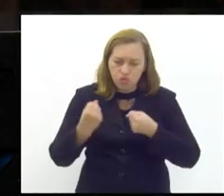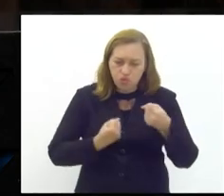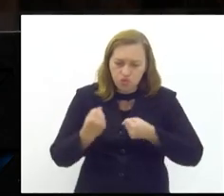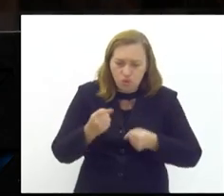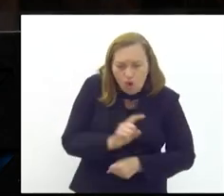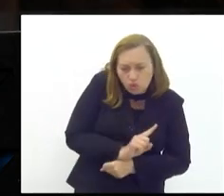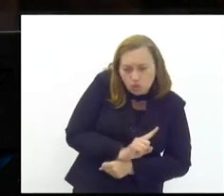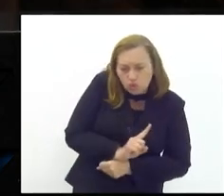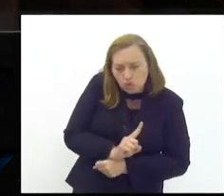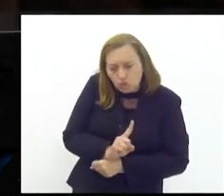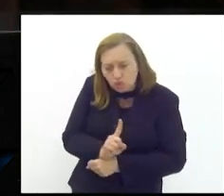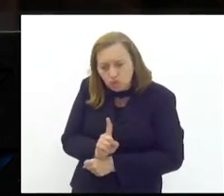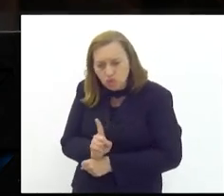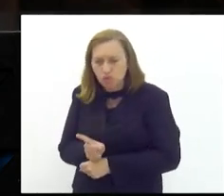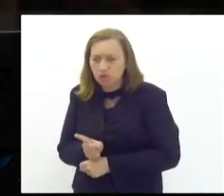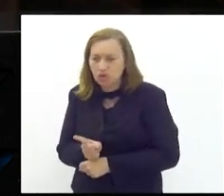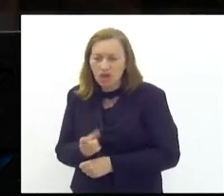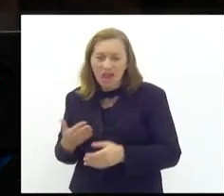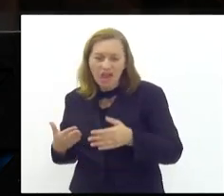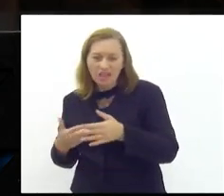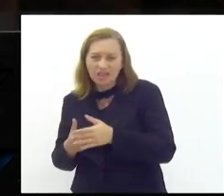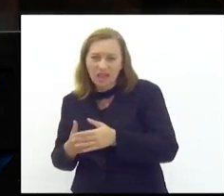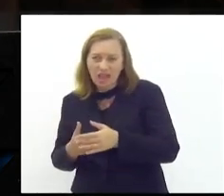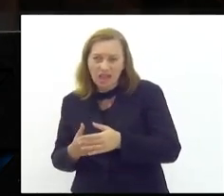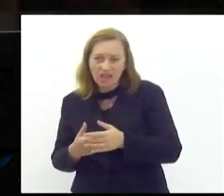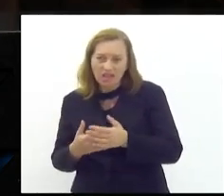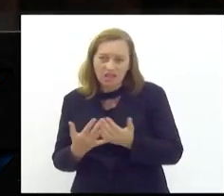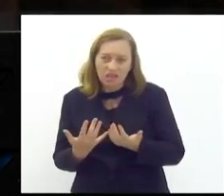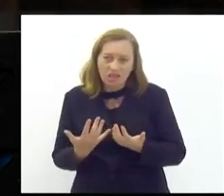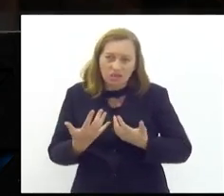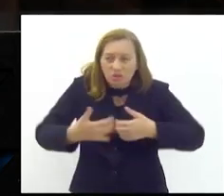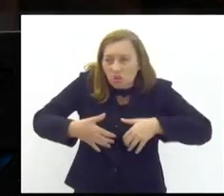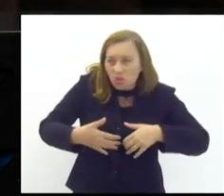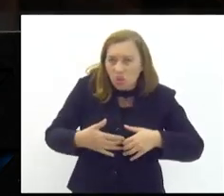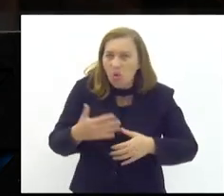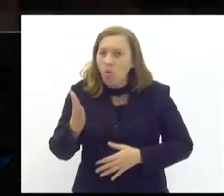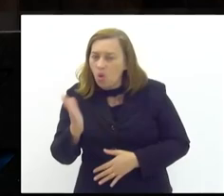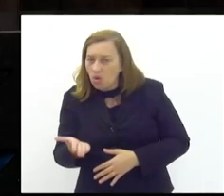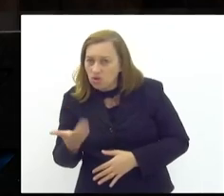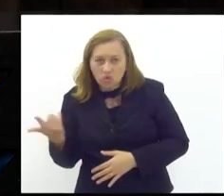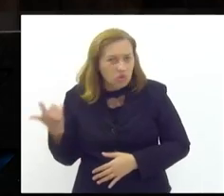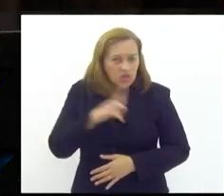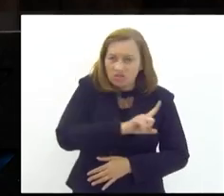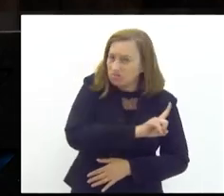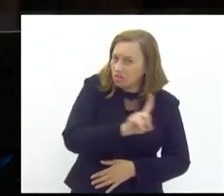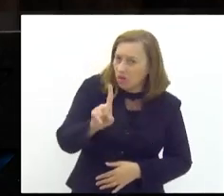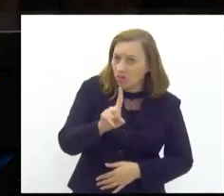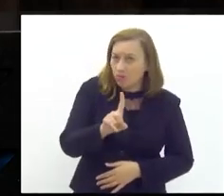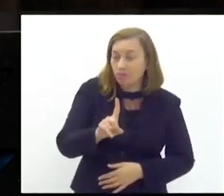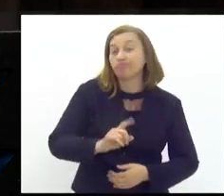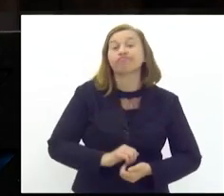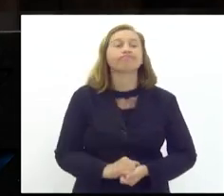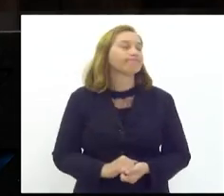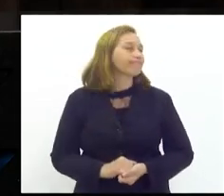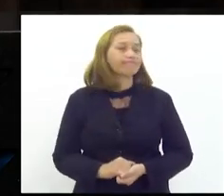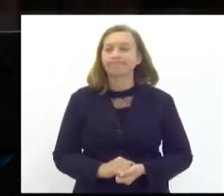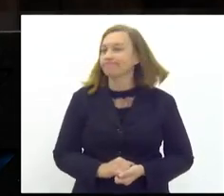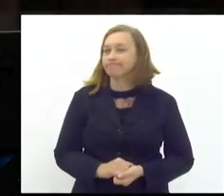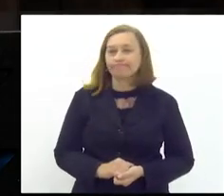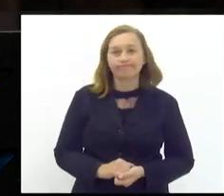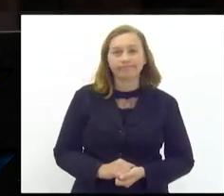eu consigo fazer isso hoje tem mais dúvidas tem minhas dúvidas vencer toda